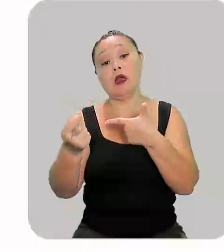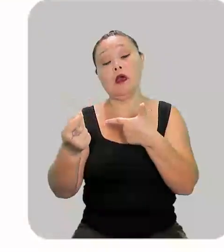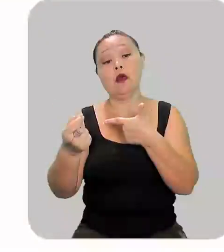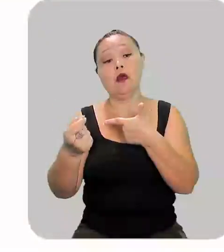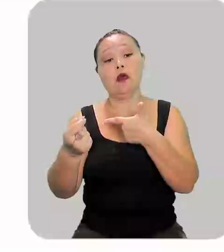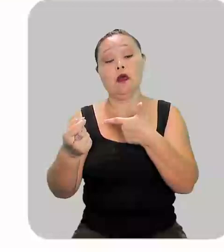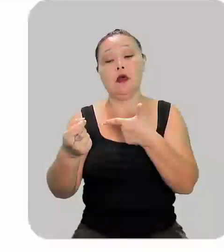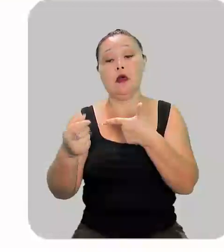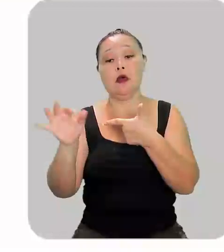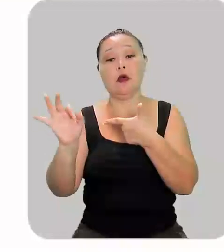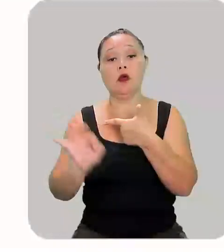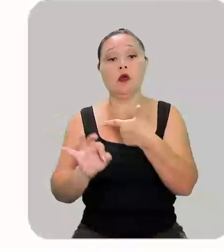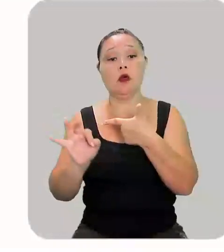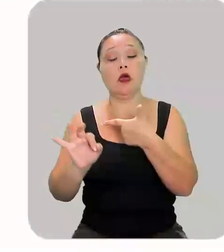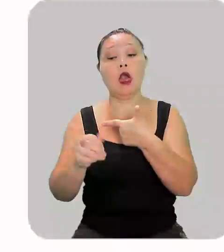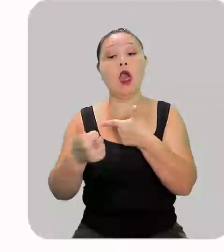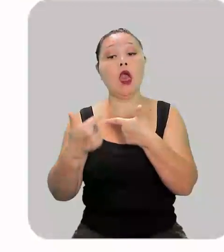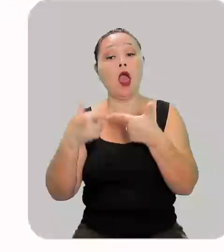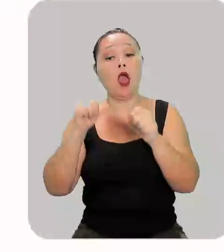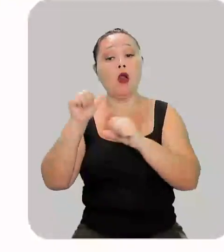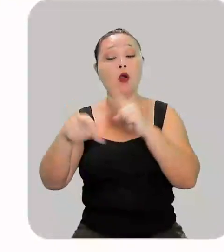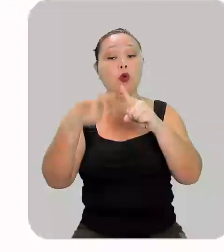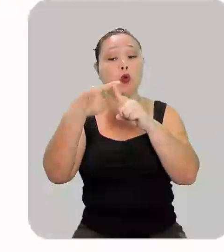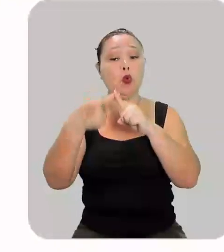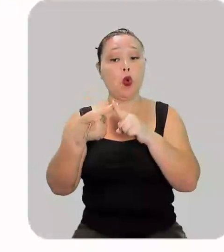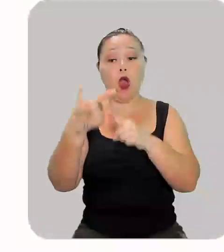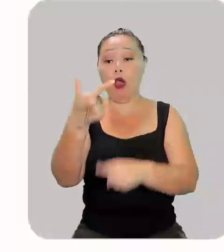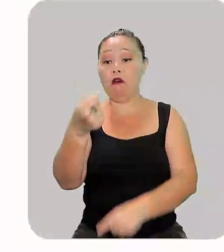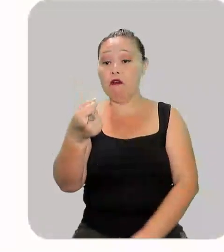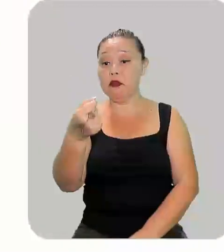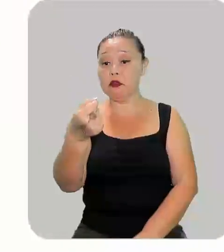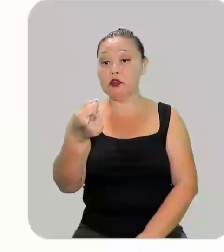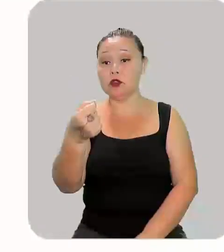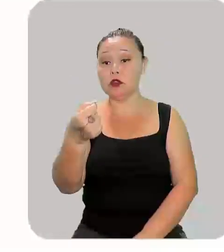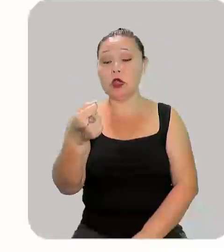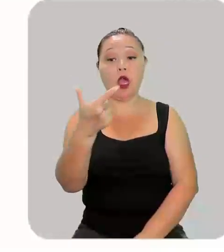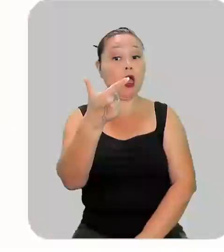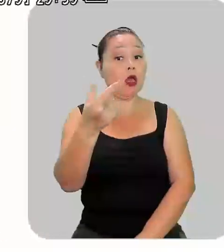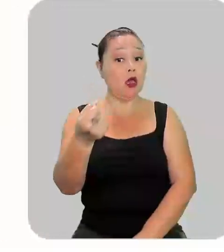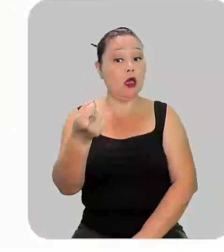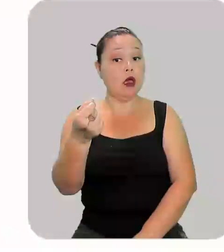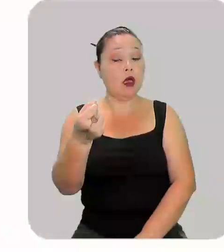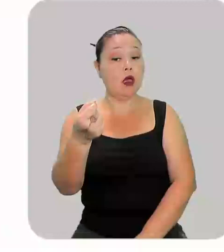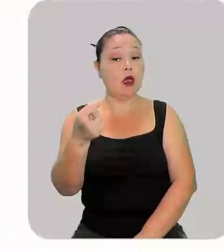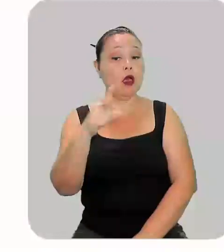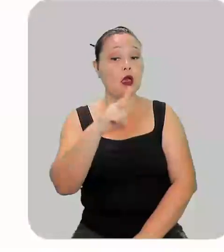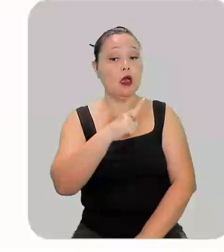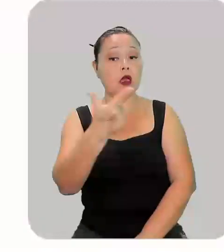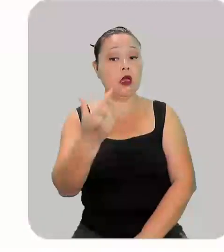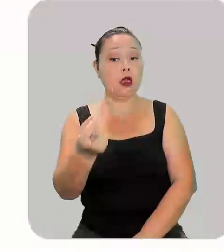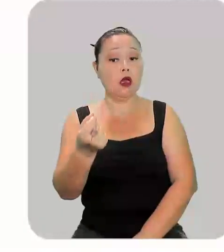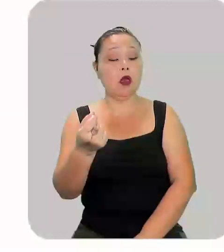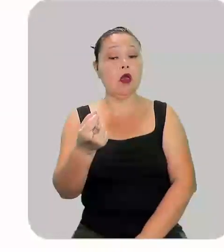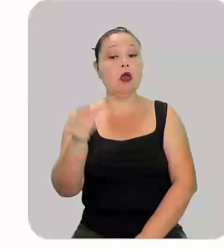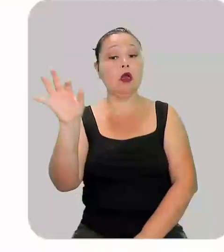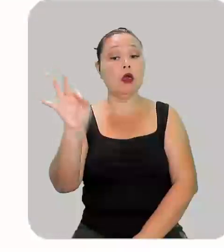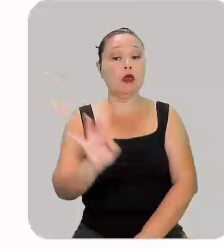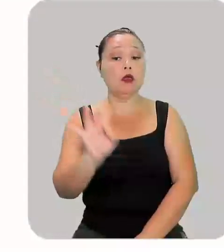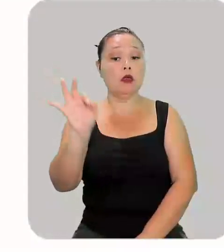20%. Isso mesmo. Ou seja, se eu multiplicar por 20 aqui, né? Se eu multiplicar por 20, eu vou ter 20